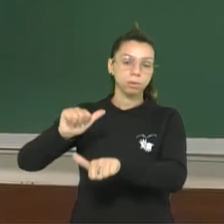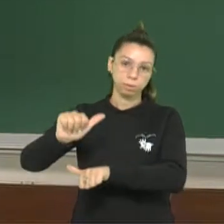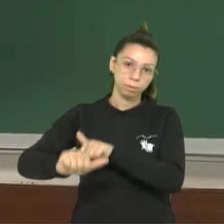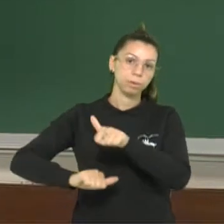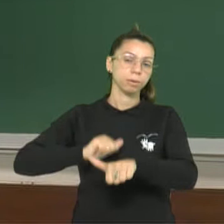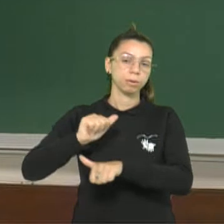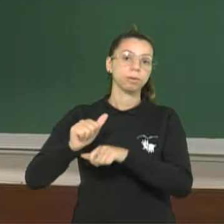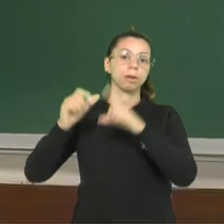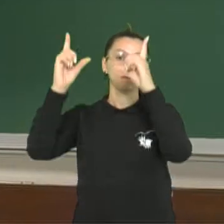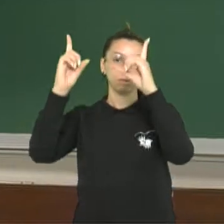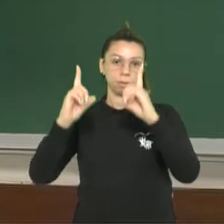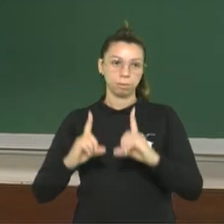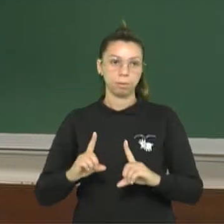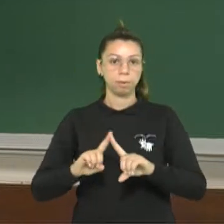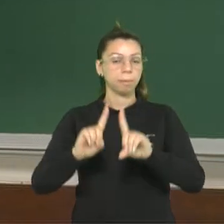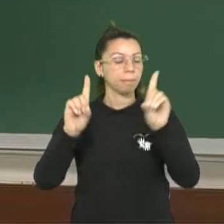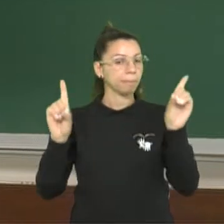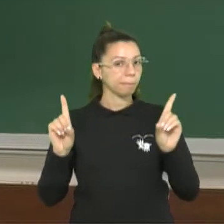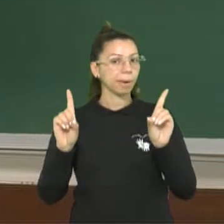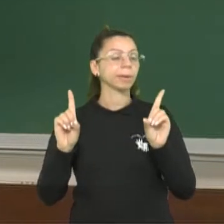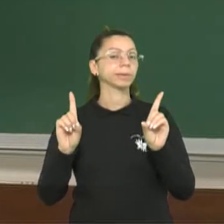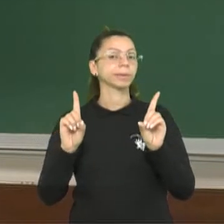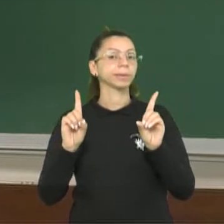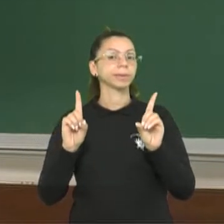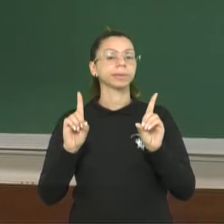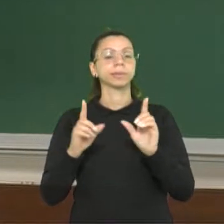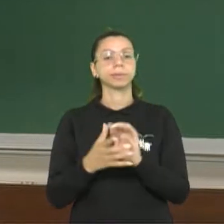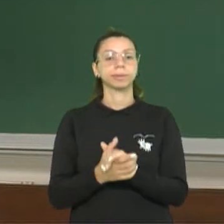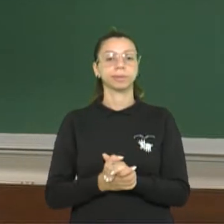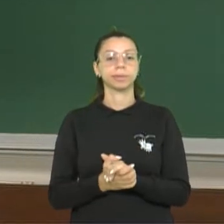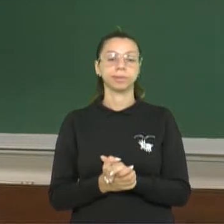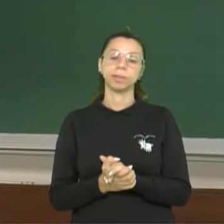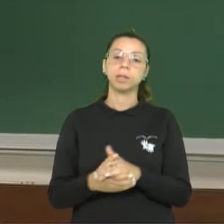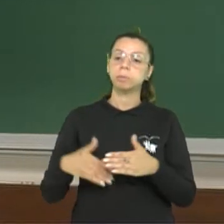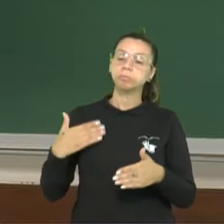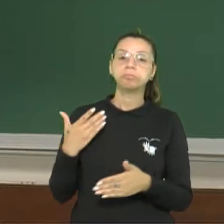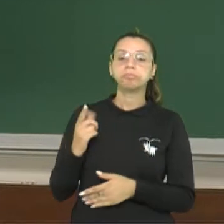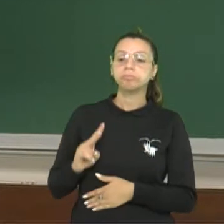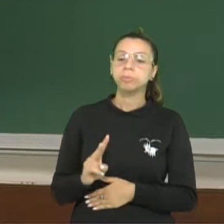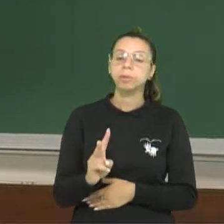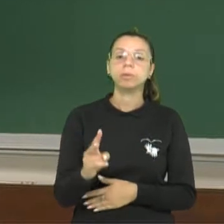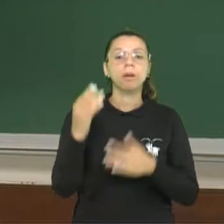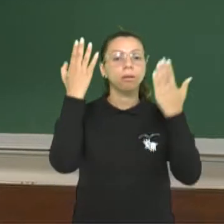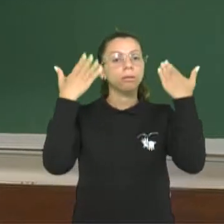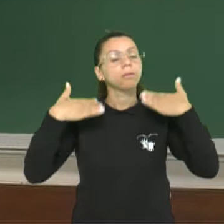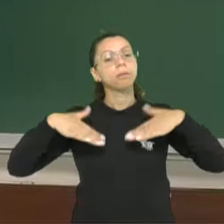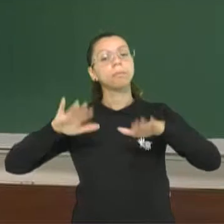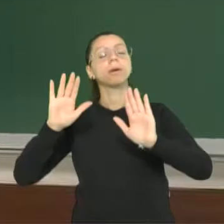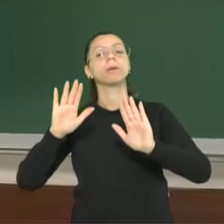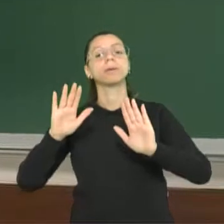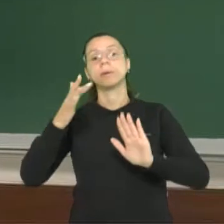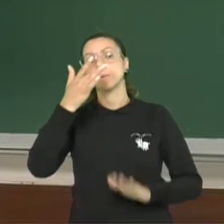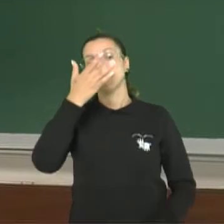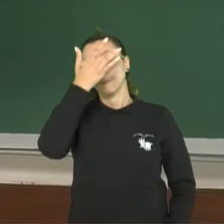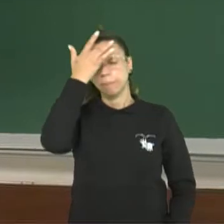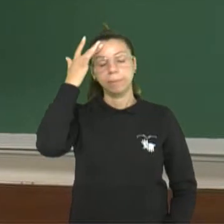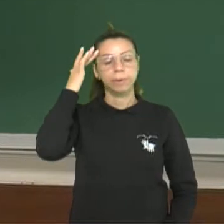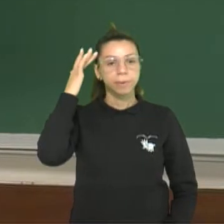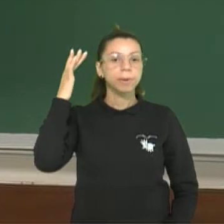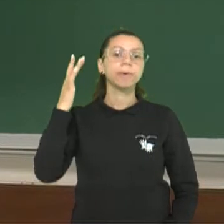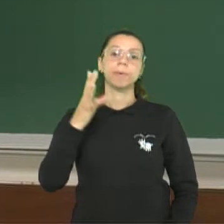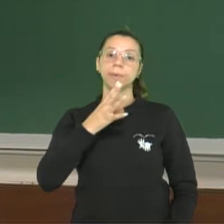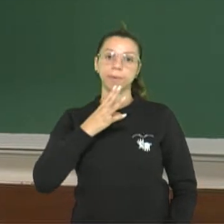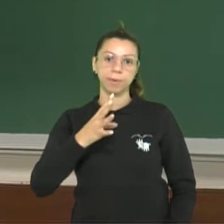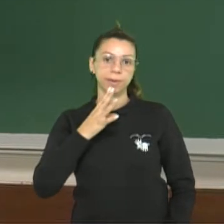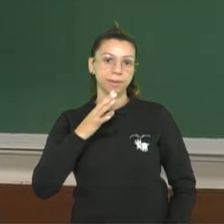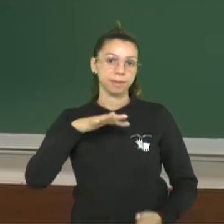enfermidades, essas doenças, mas nem por isso eles deixaram de desenvolver as suas atividades, são pessoas brilhantes, muito